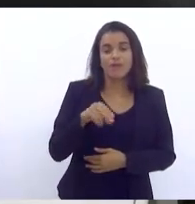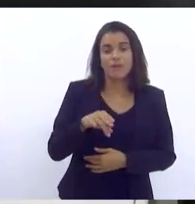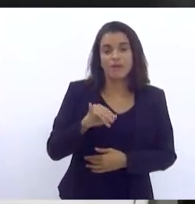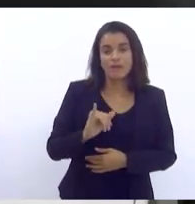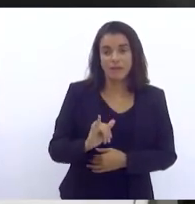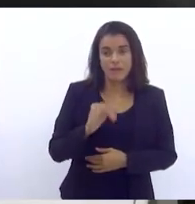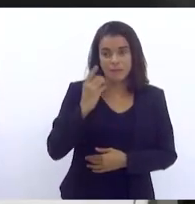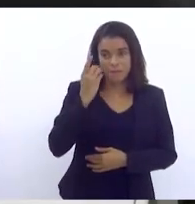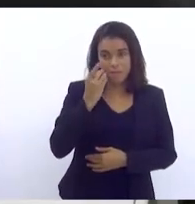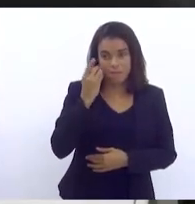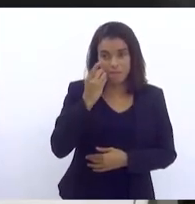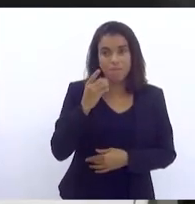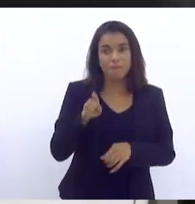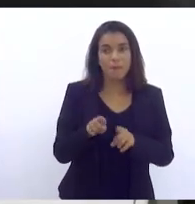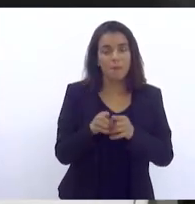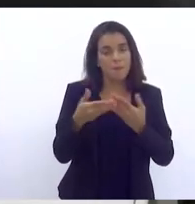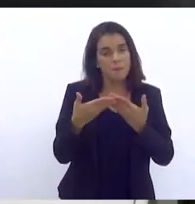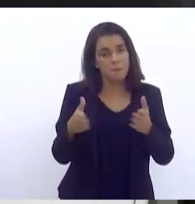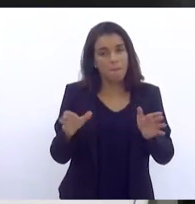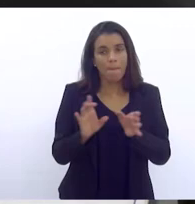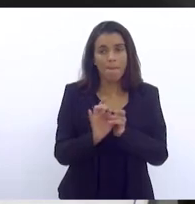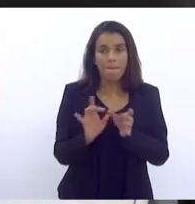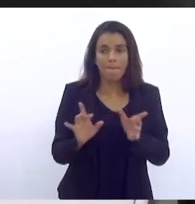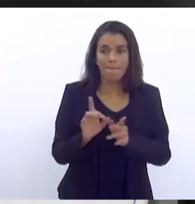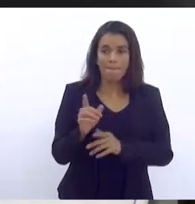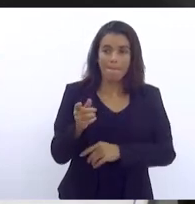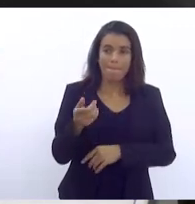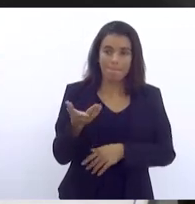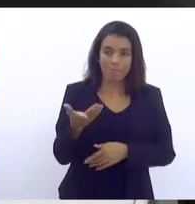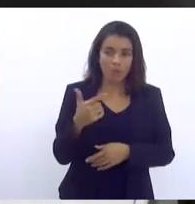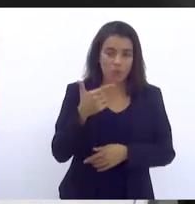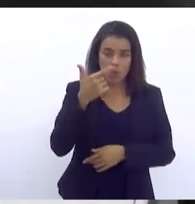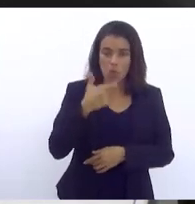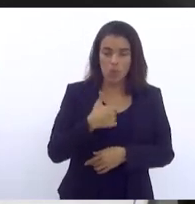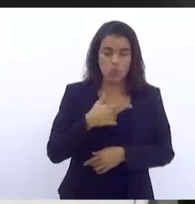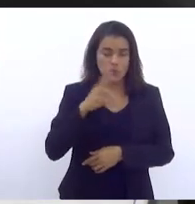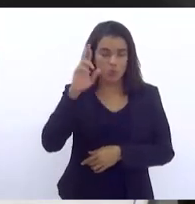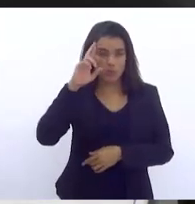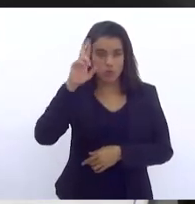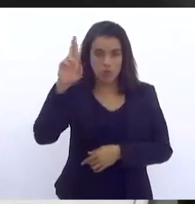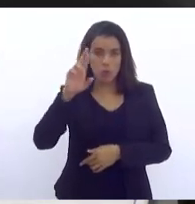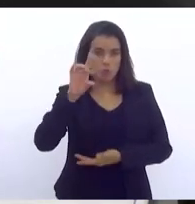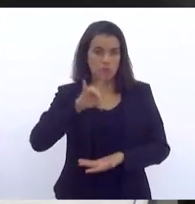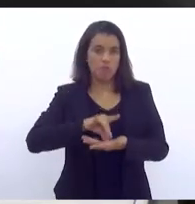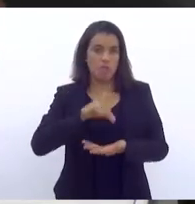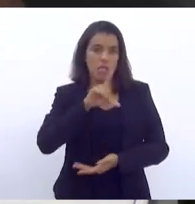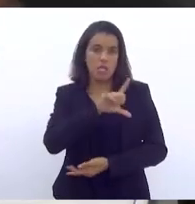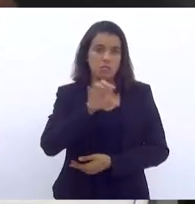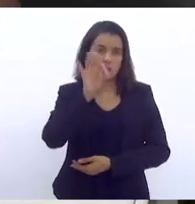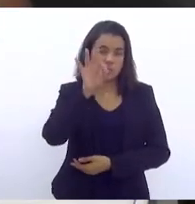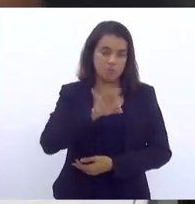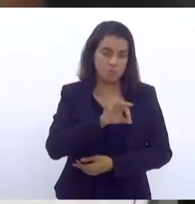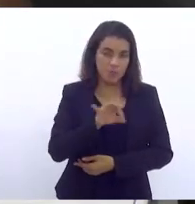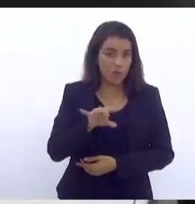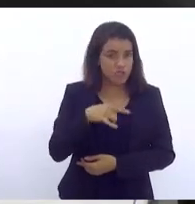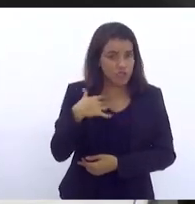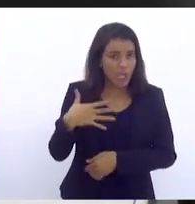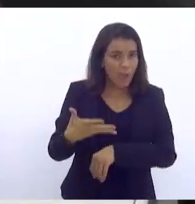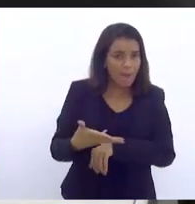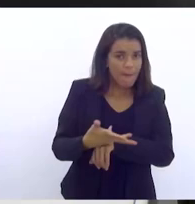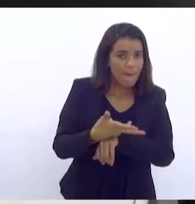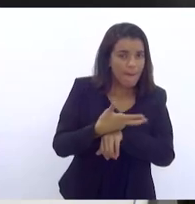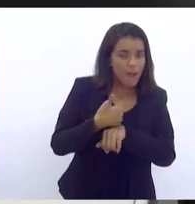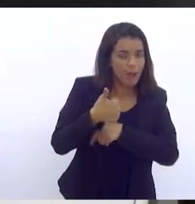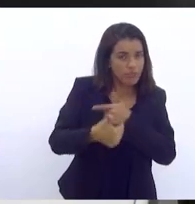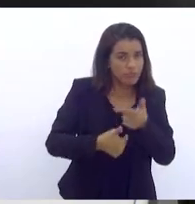a gente tá aberto pro diálogo Nós não somos Donas da Verdade e a gente quer sim aprimorar o nosso trabalho a cada